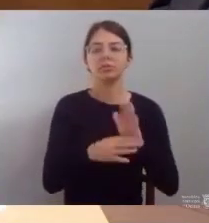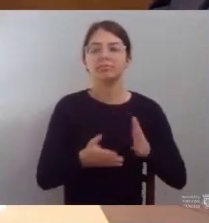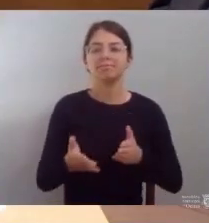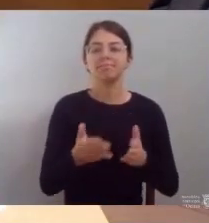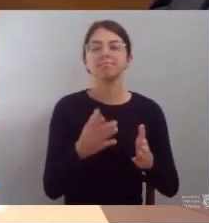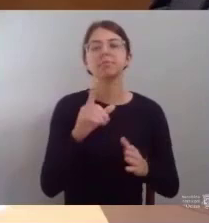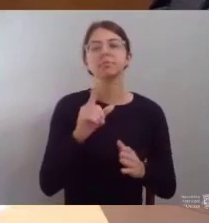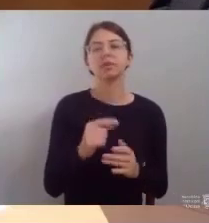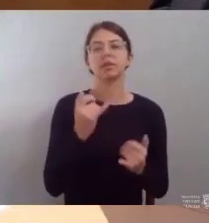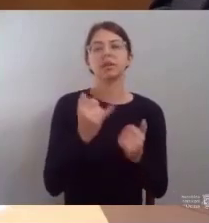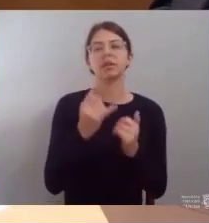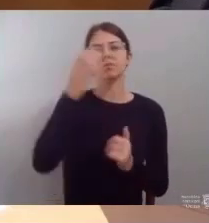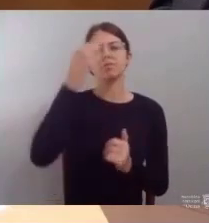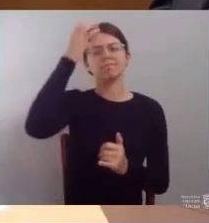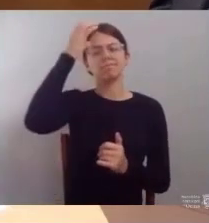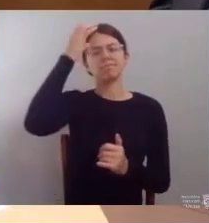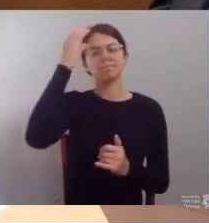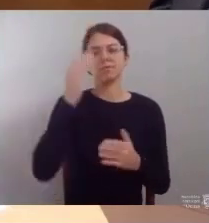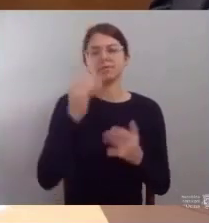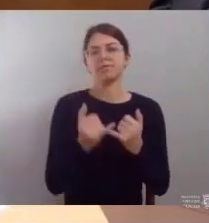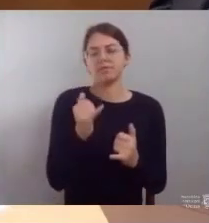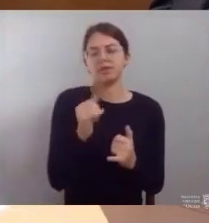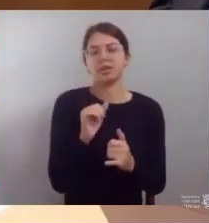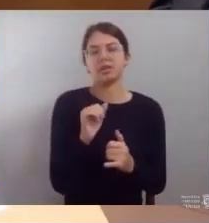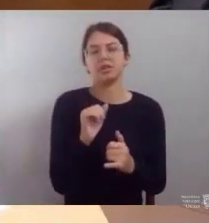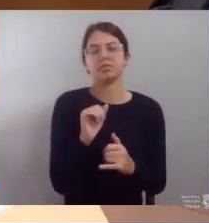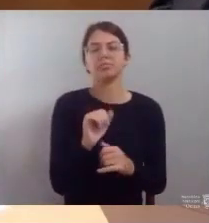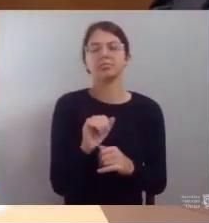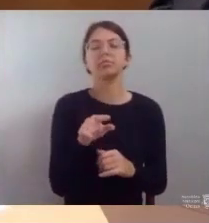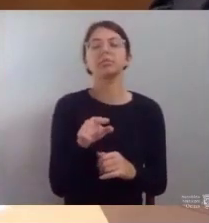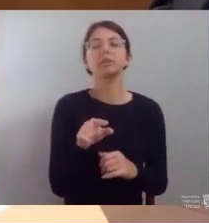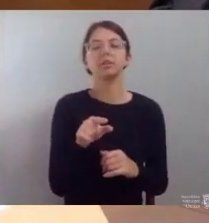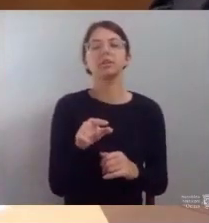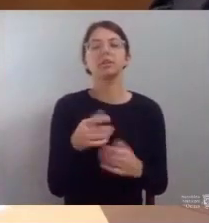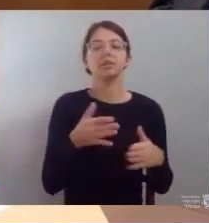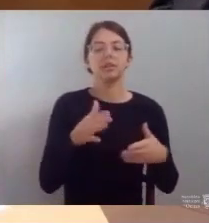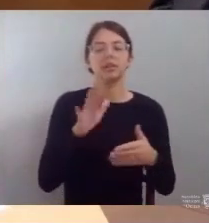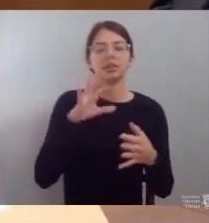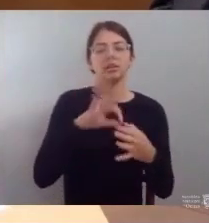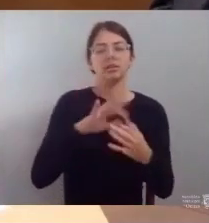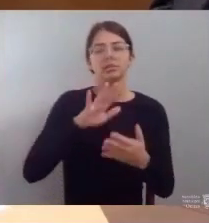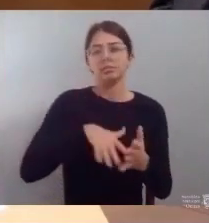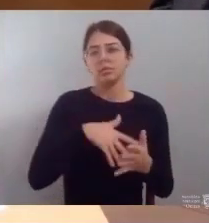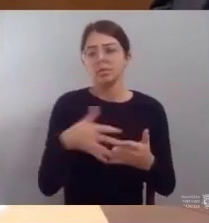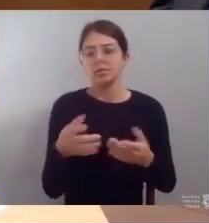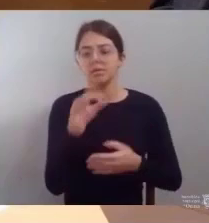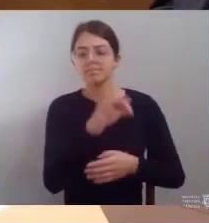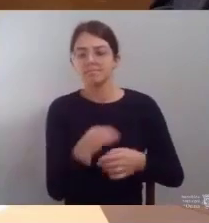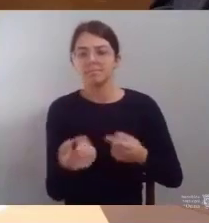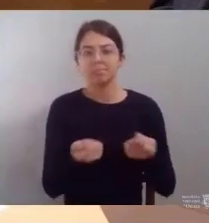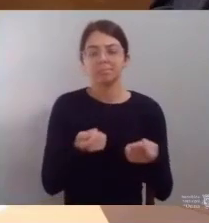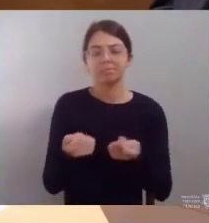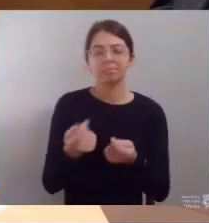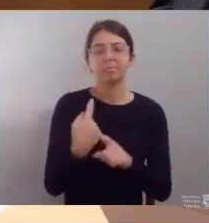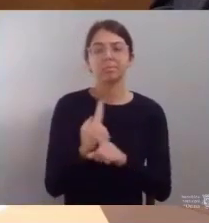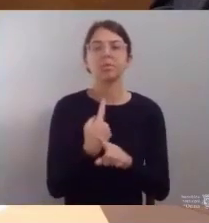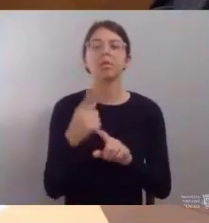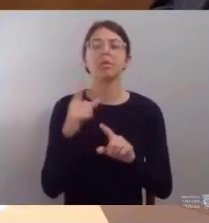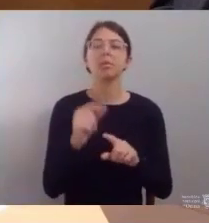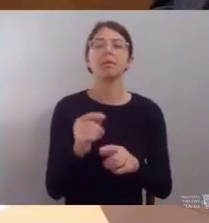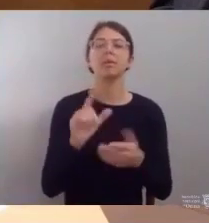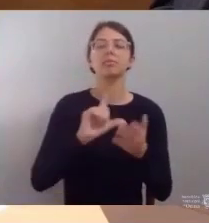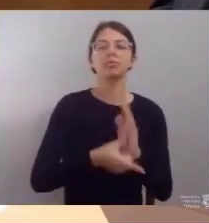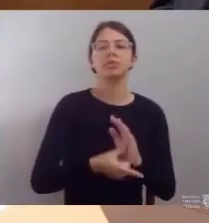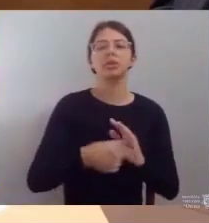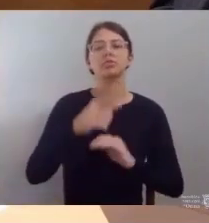artificial no que ao ordenamento e planeamento diz respeito, e as áreas dos projetos especiais, reabilitação urbana, gestão do